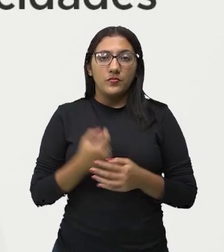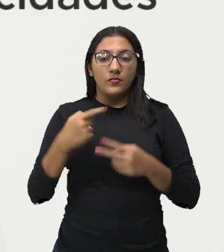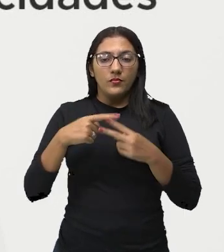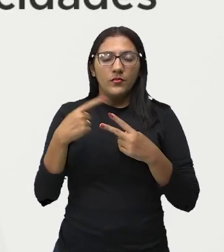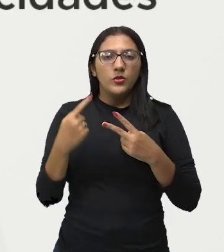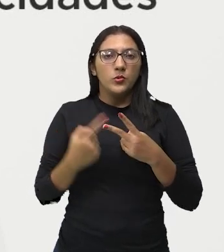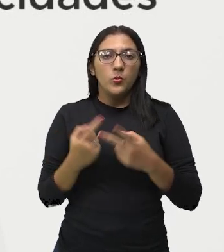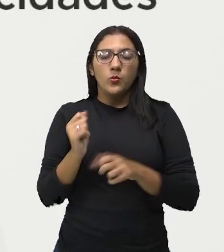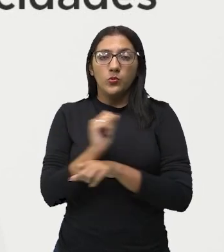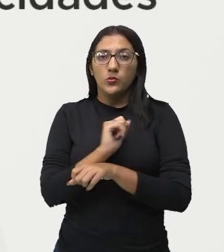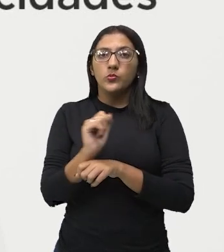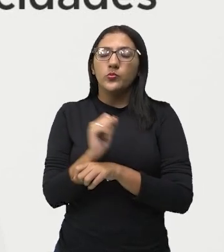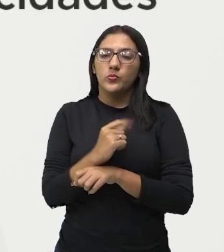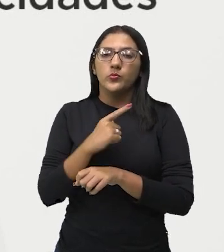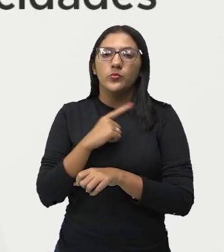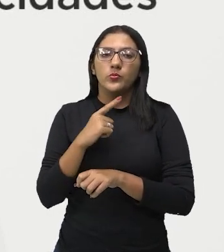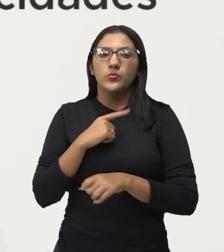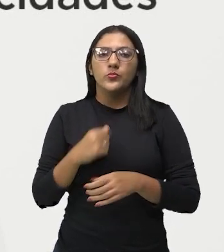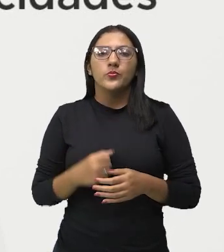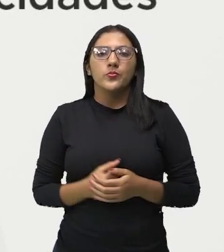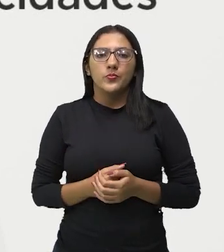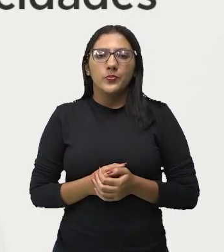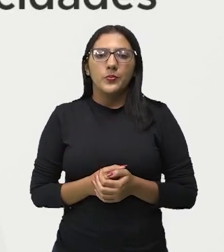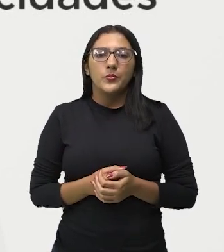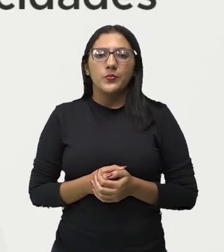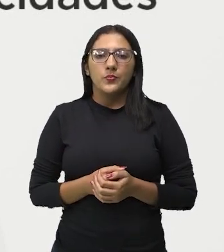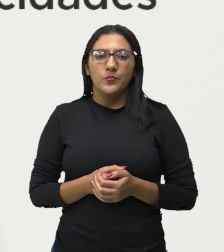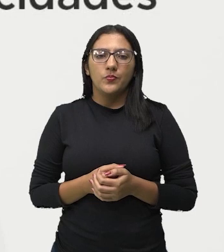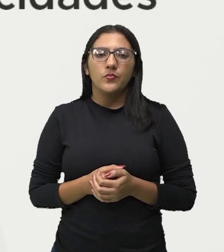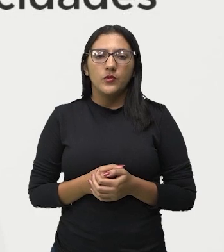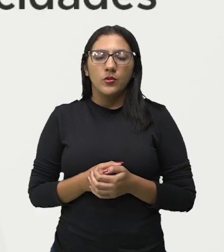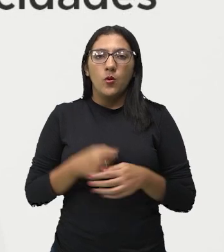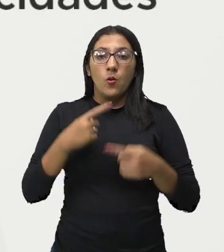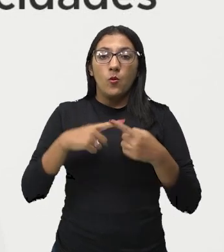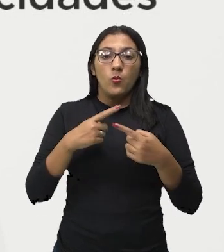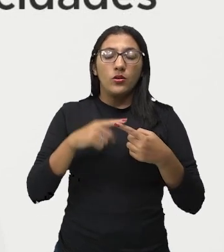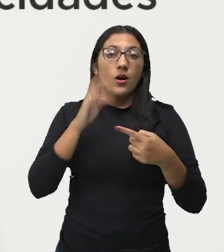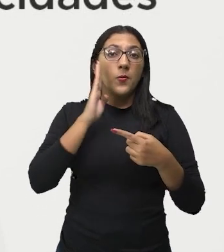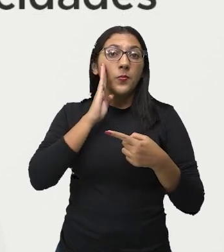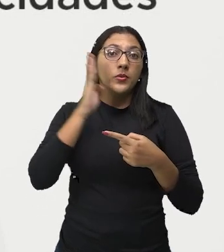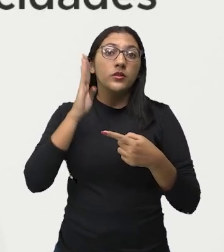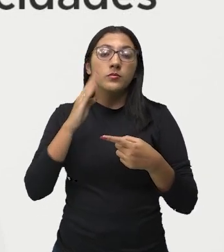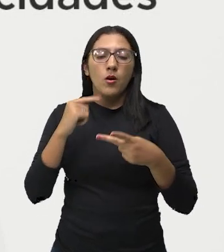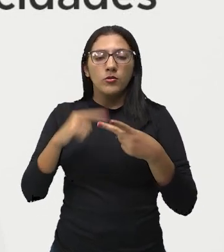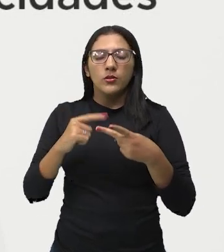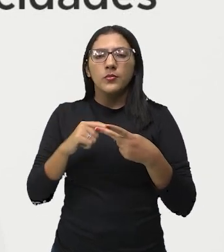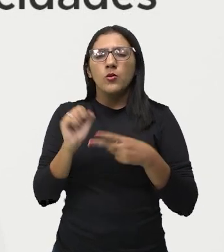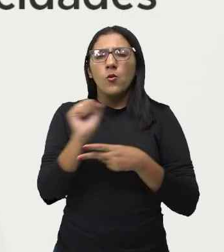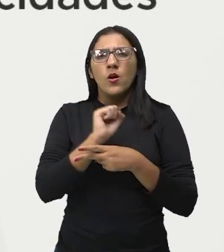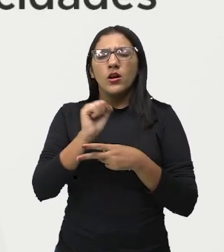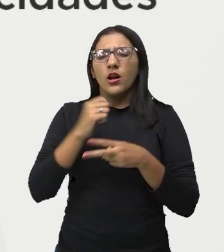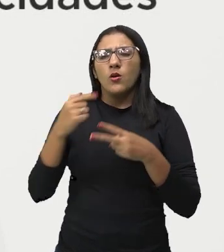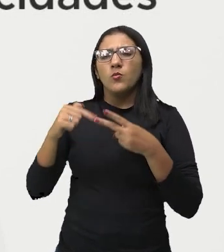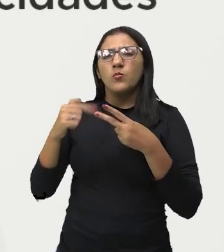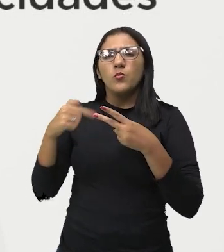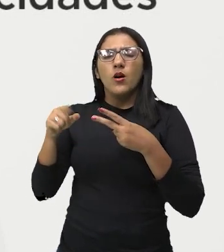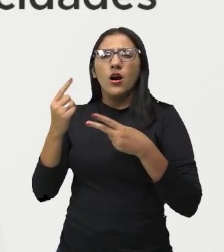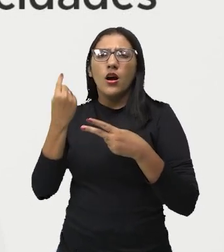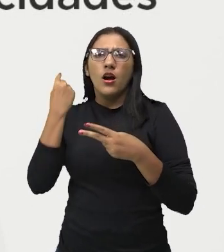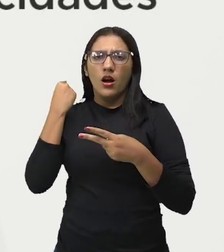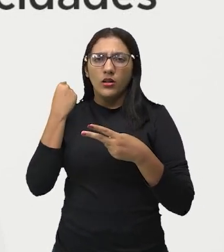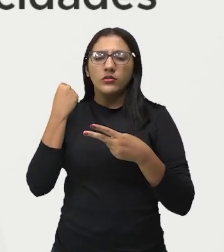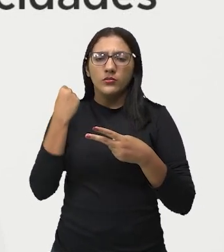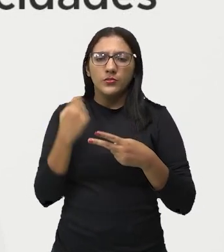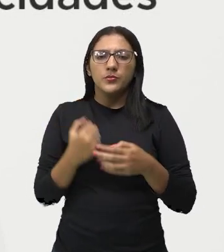Dois veículos participaram. O carro de lançamento e o carro da temporada passada. O circuito é